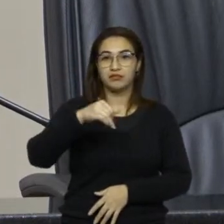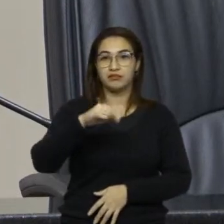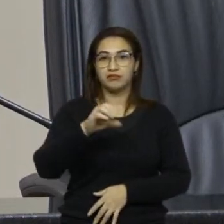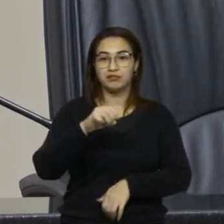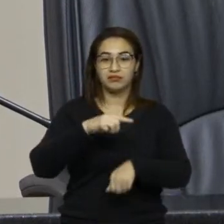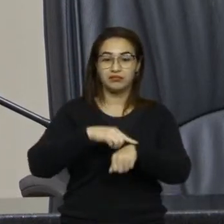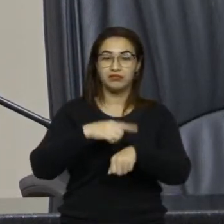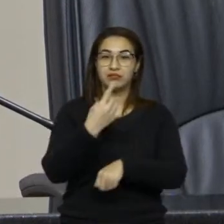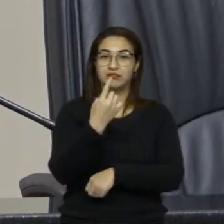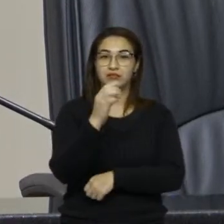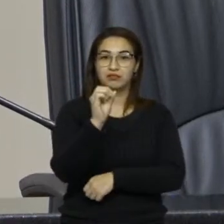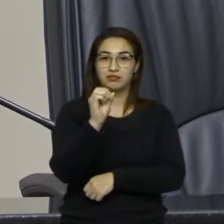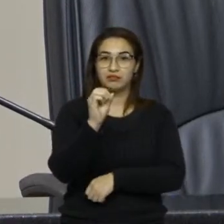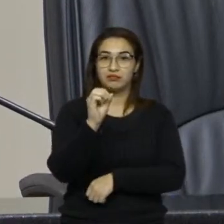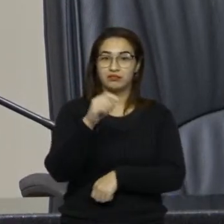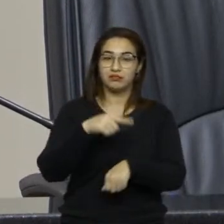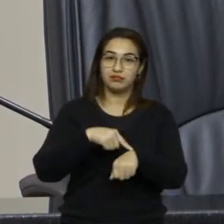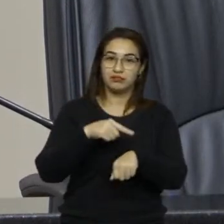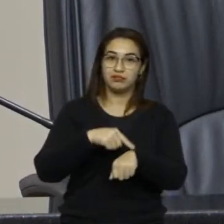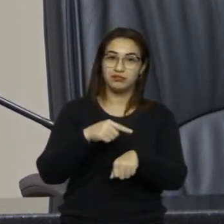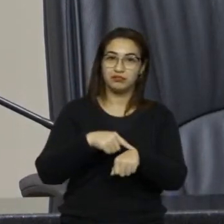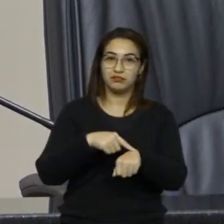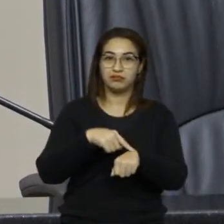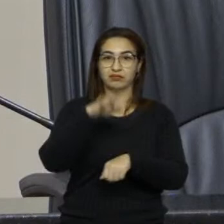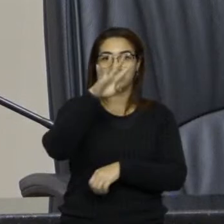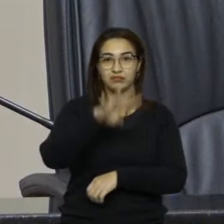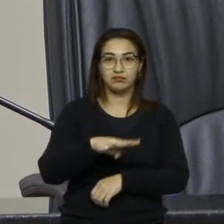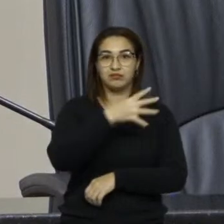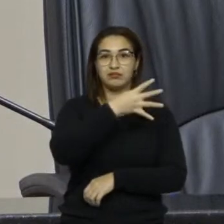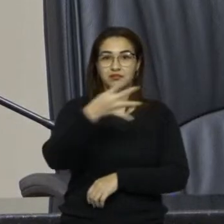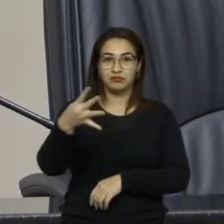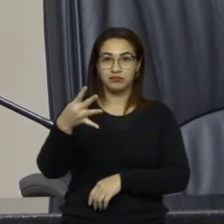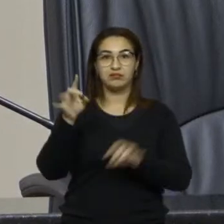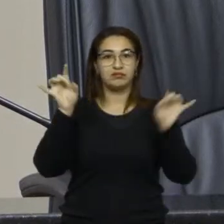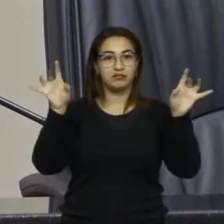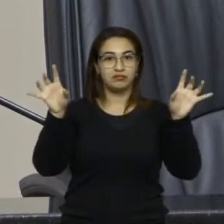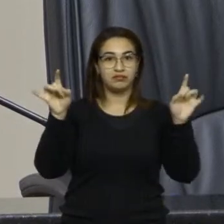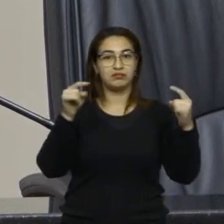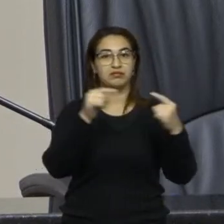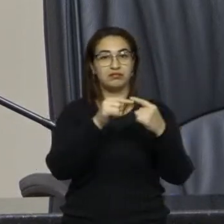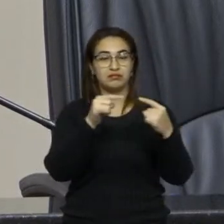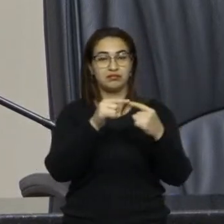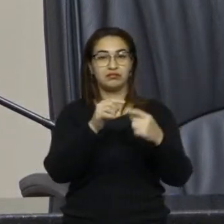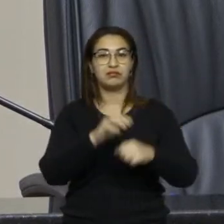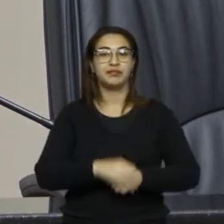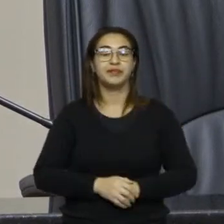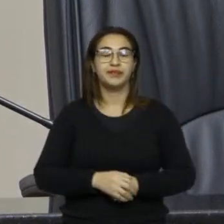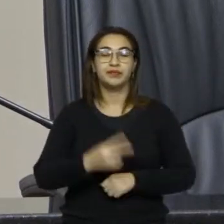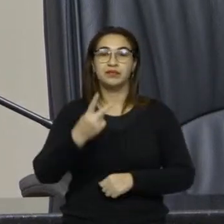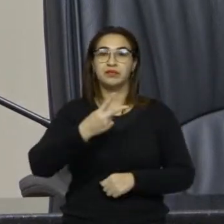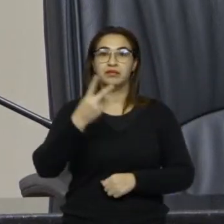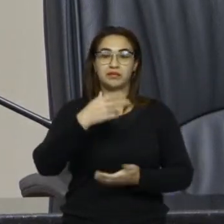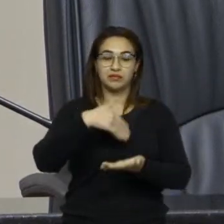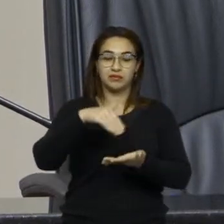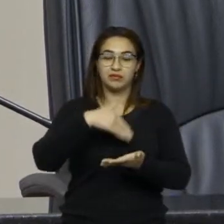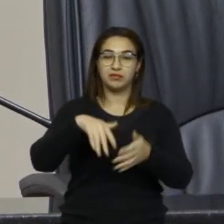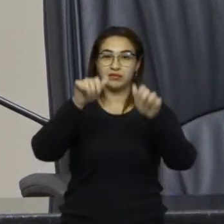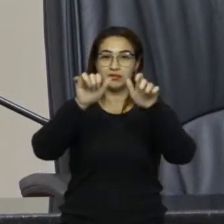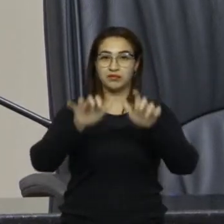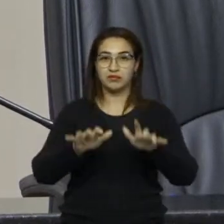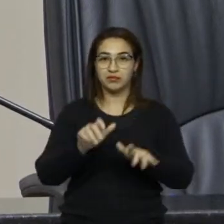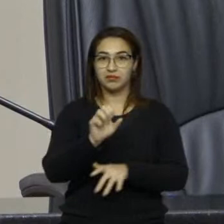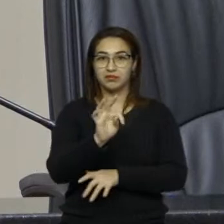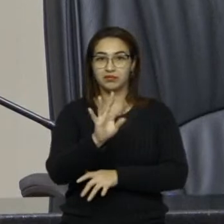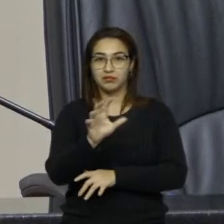10 horas, conforme o calendário especial. Para constar, segundo o secretário, lavrou a presente